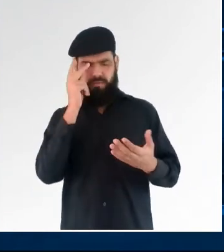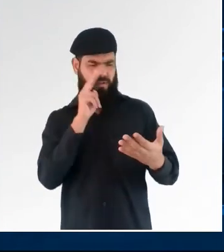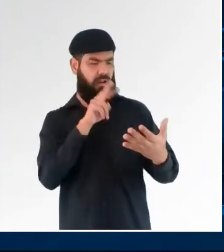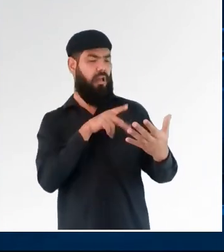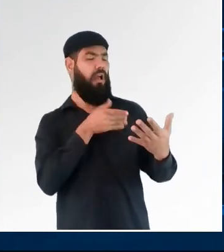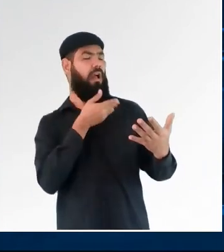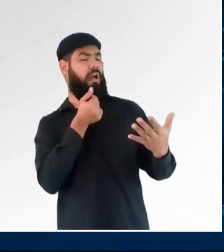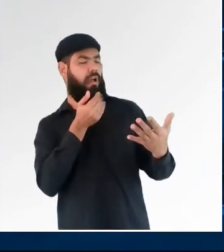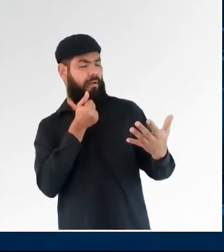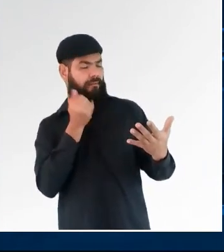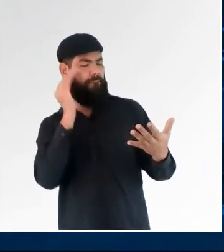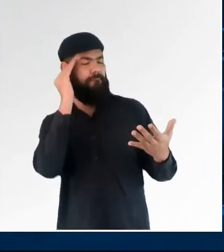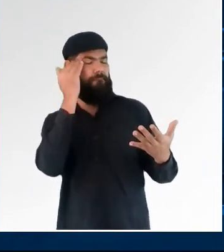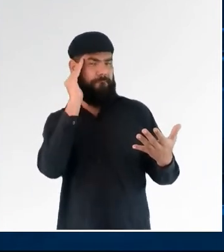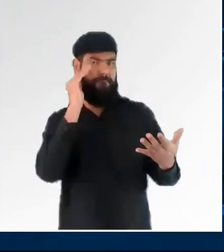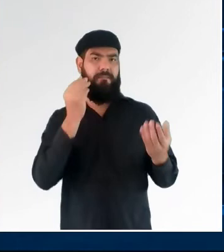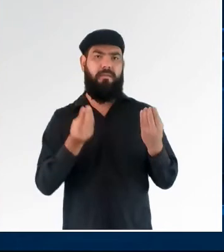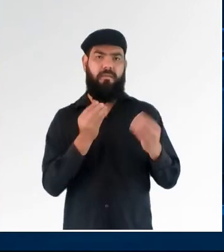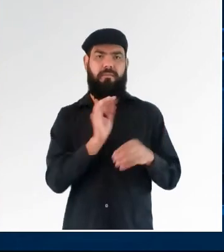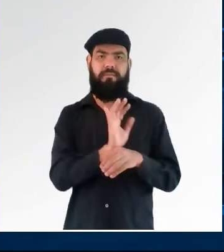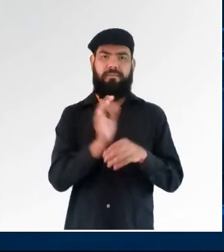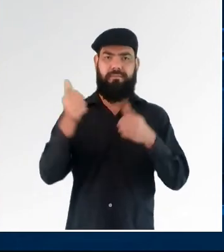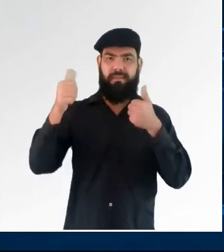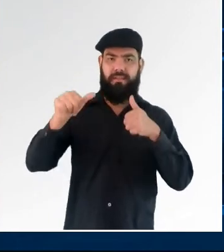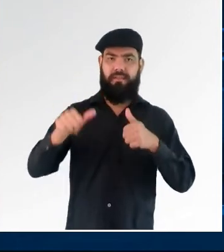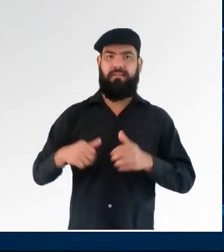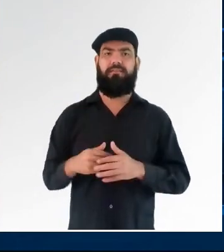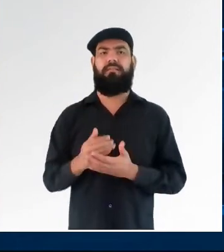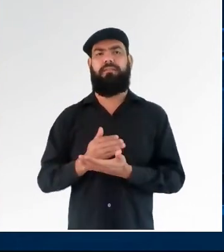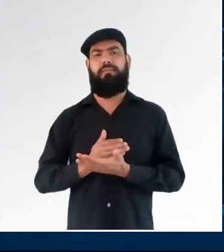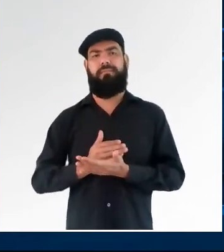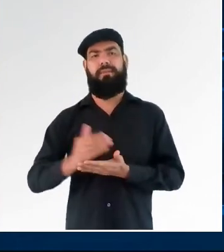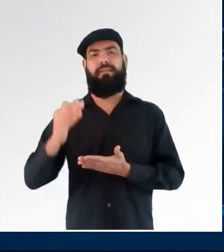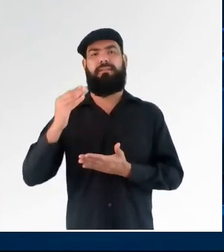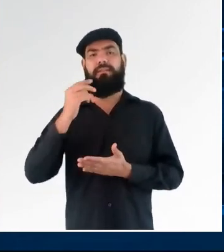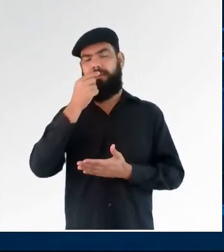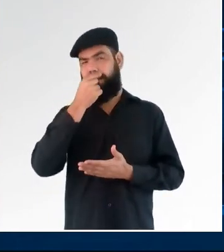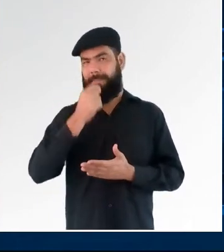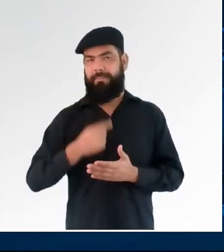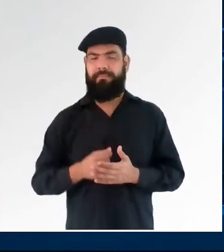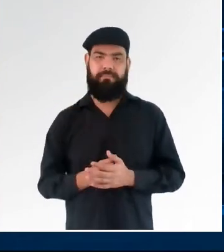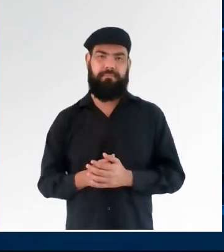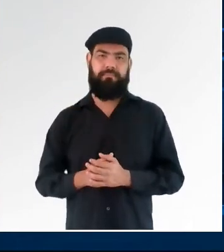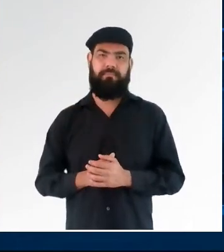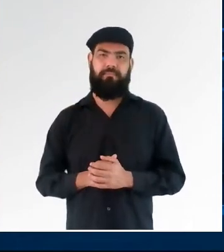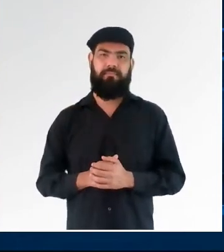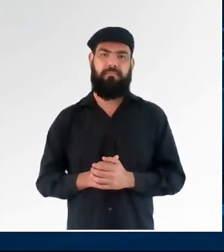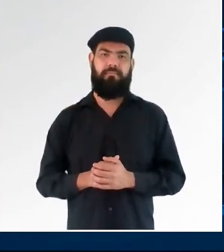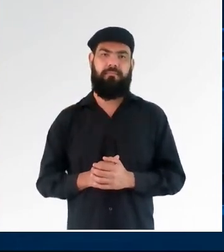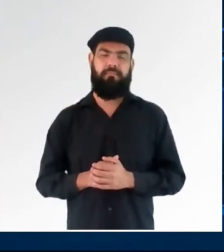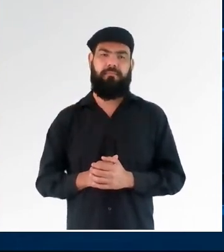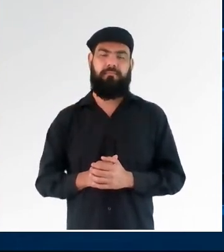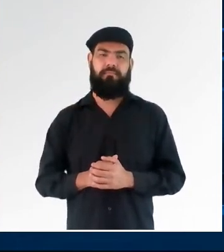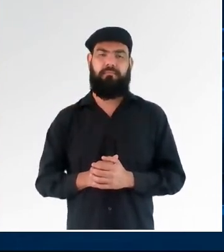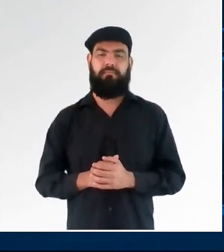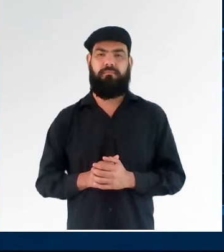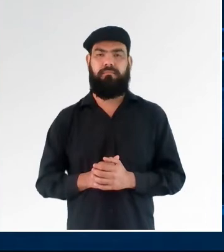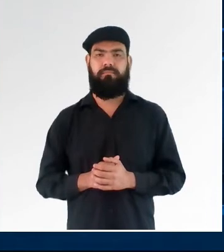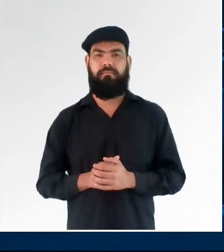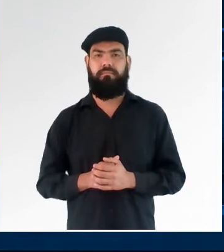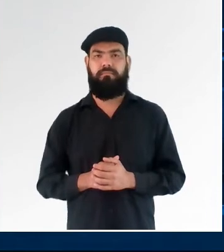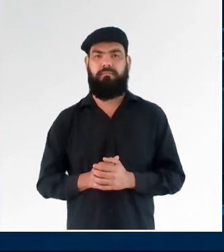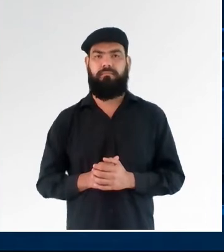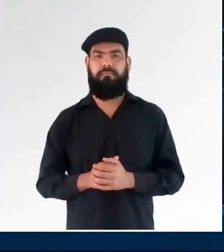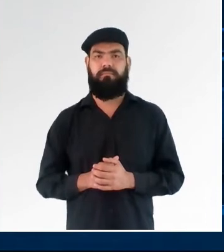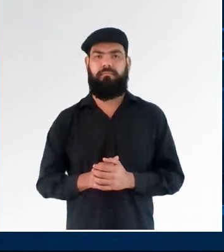respeito do filme. Muito bem, aí ele vai começar a analisar. Aqui, ó. Com o passar dos anos, o personagem ganhou espaço, mas